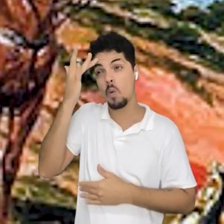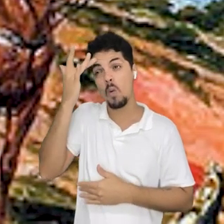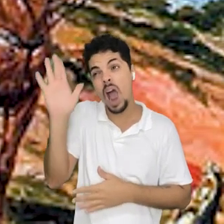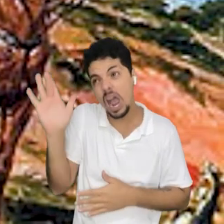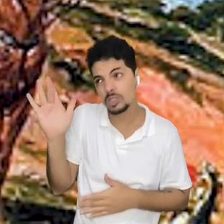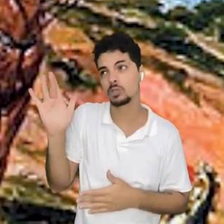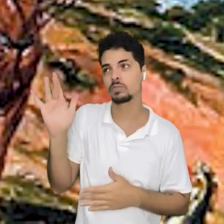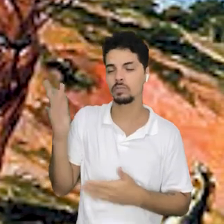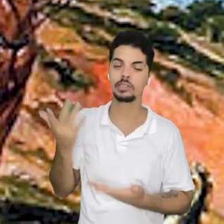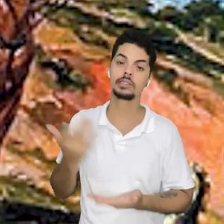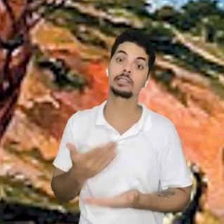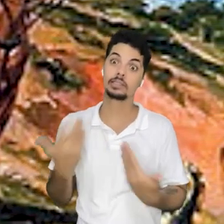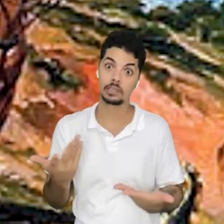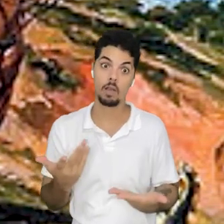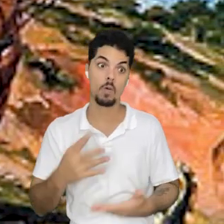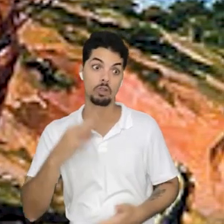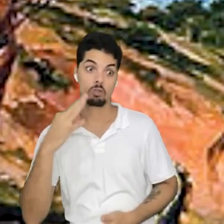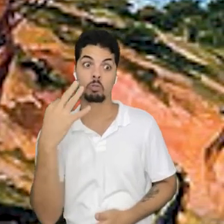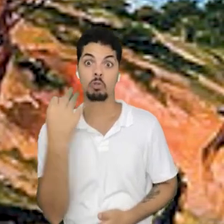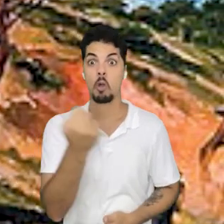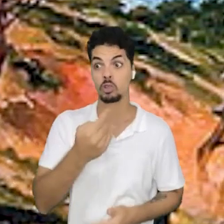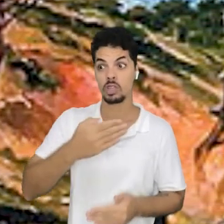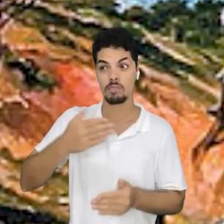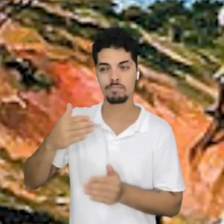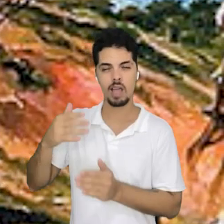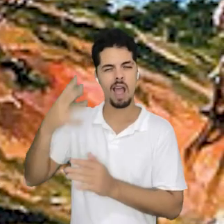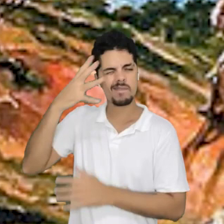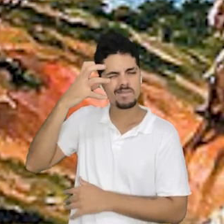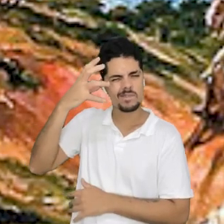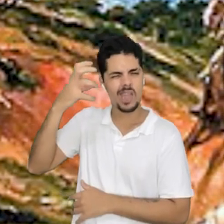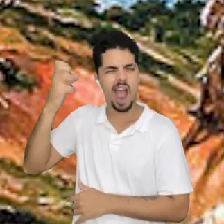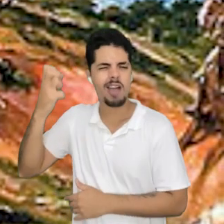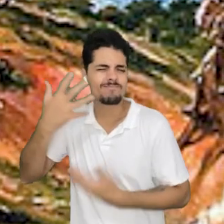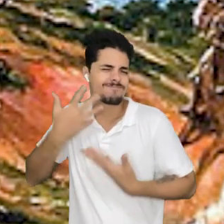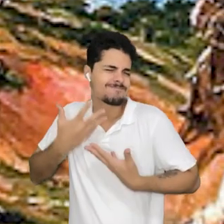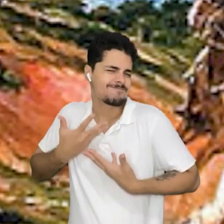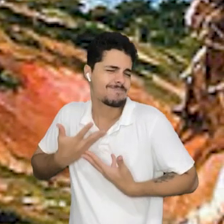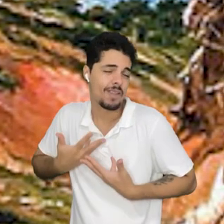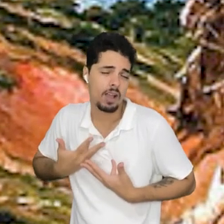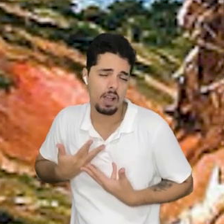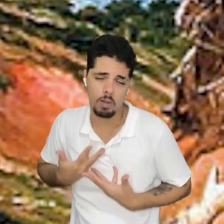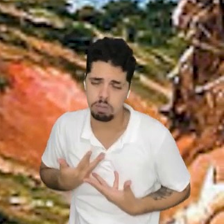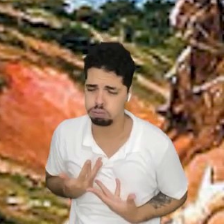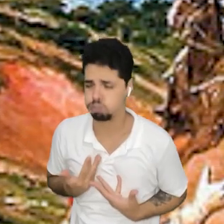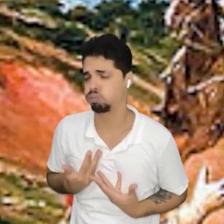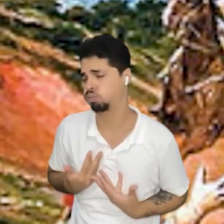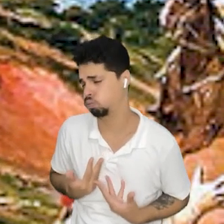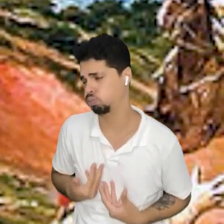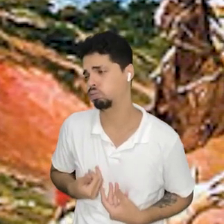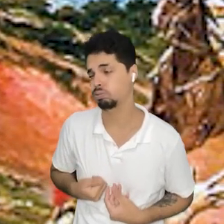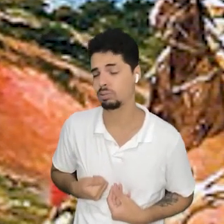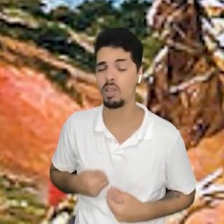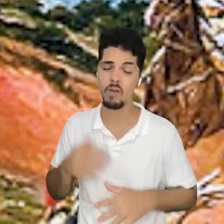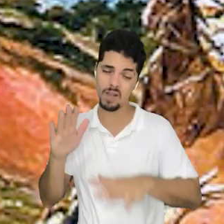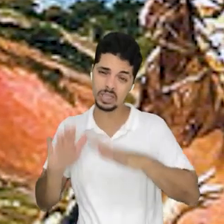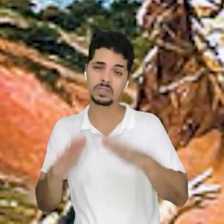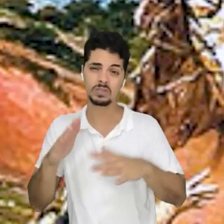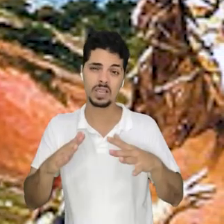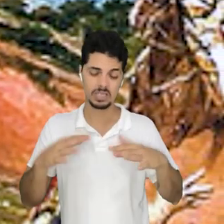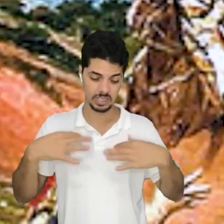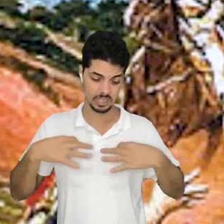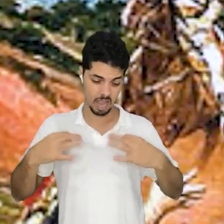viagem ali para São Paulo passava pela serra, era uma viagem muito cansativa e geralmente, né, esses tropeiros,